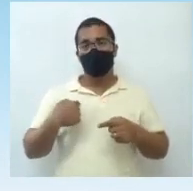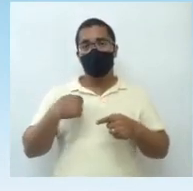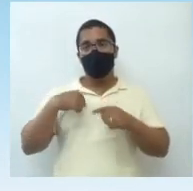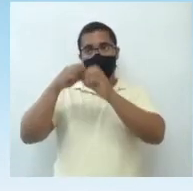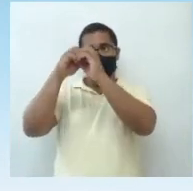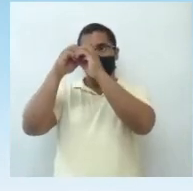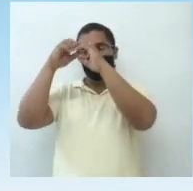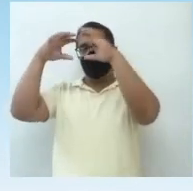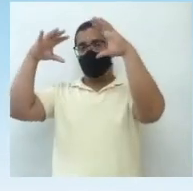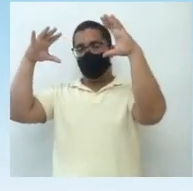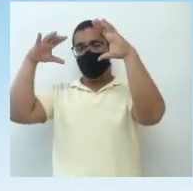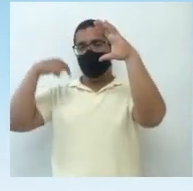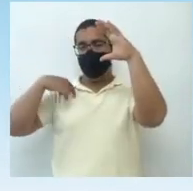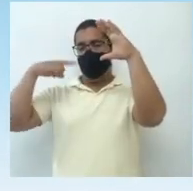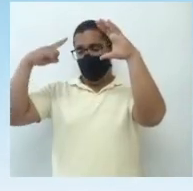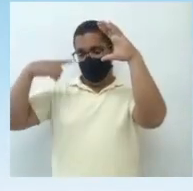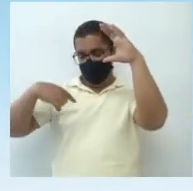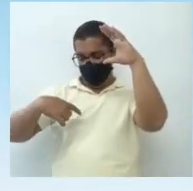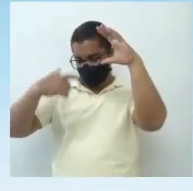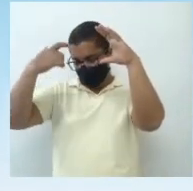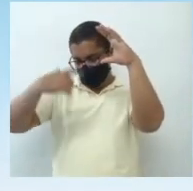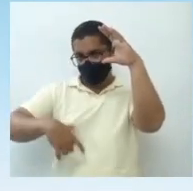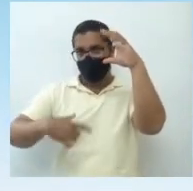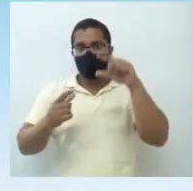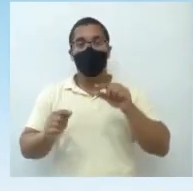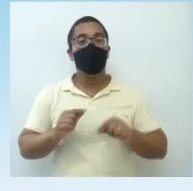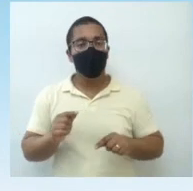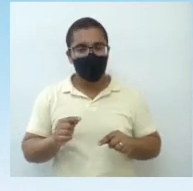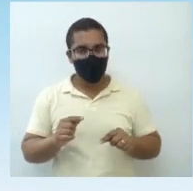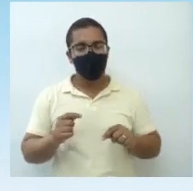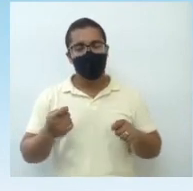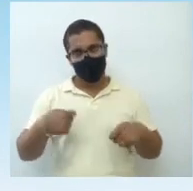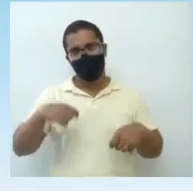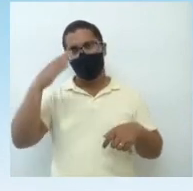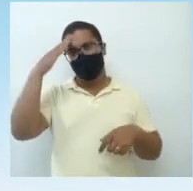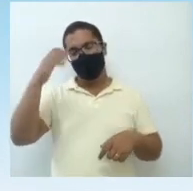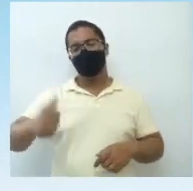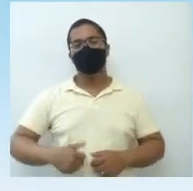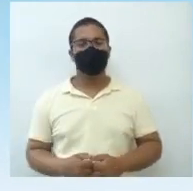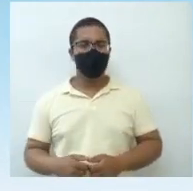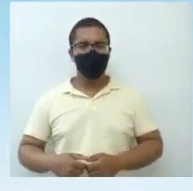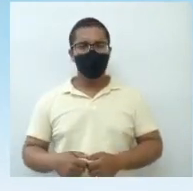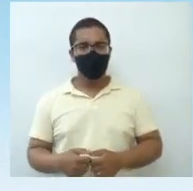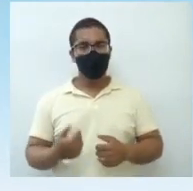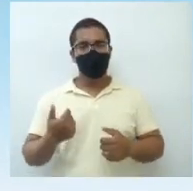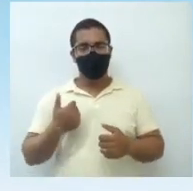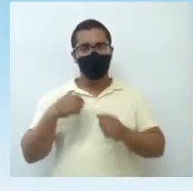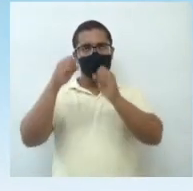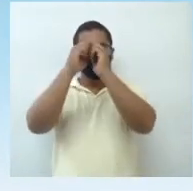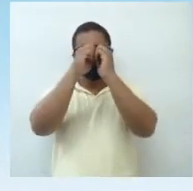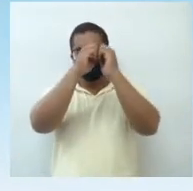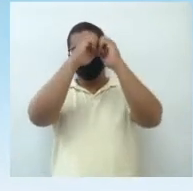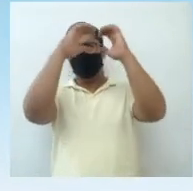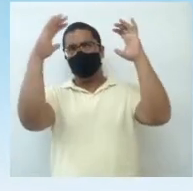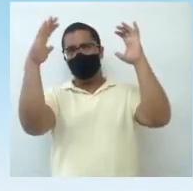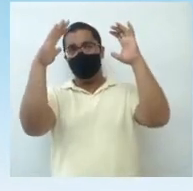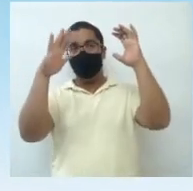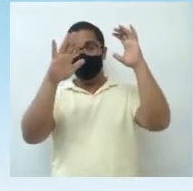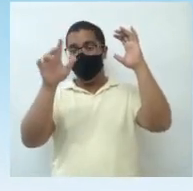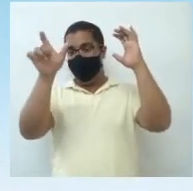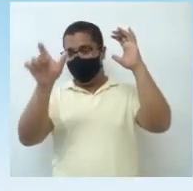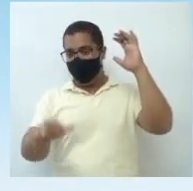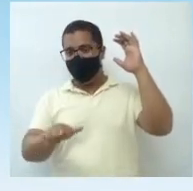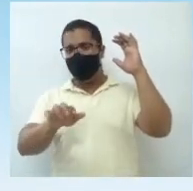pensamento daquilo que eu sou isso me leva a uma questão de reflexão e na visão de